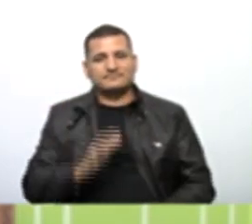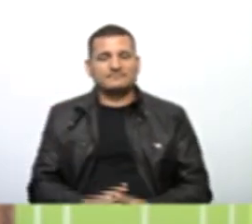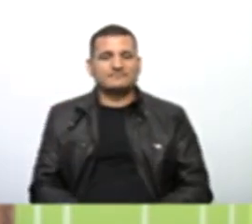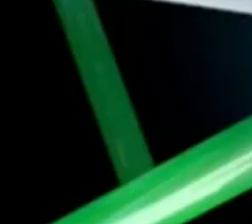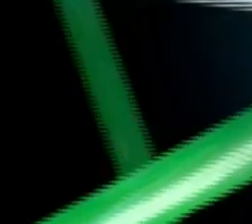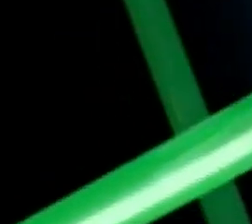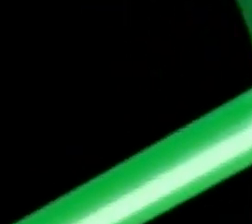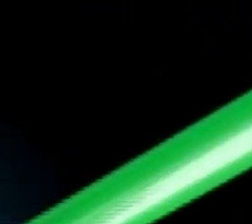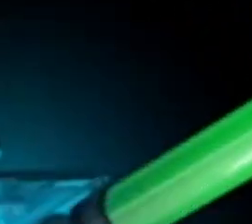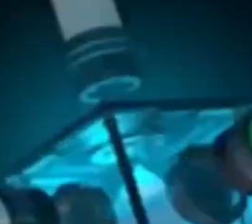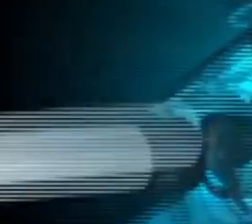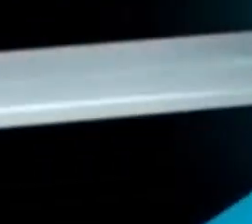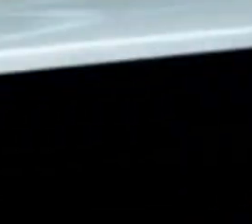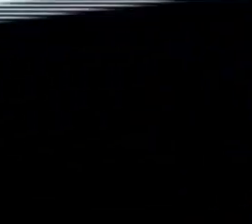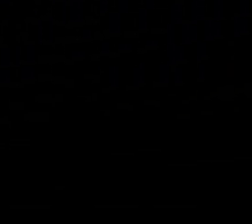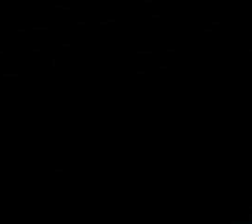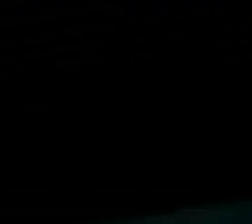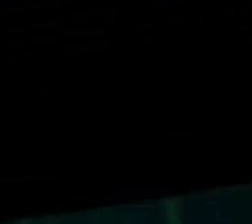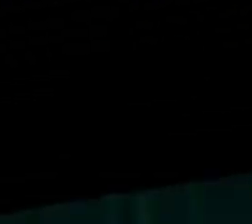pessoal